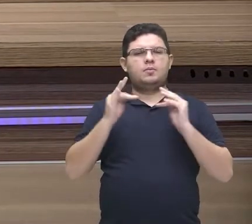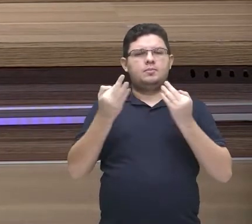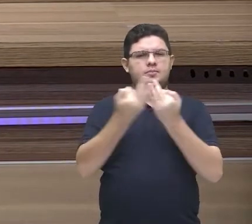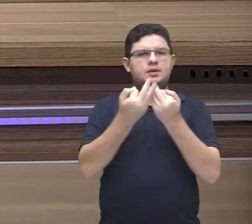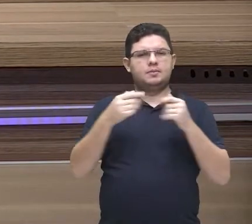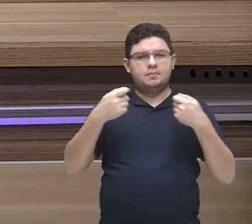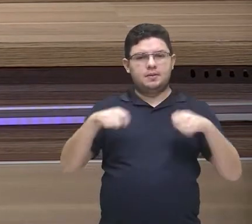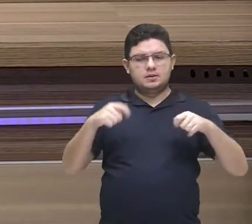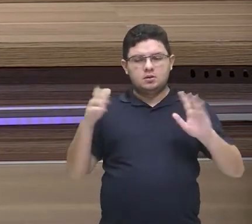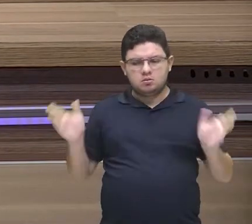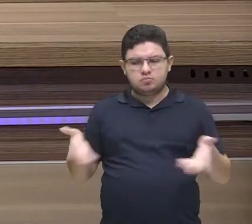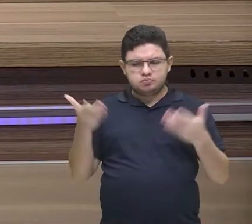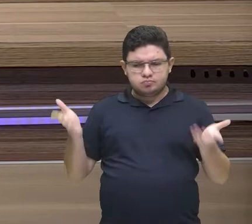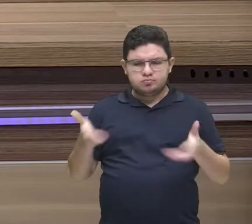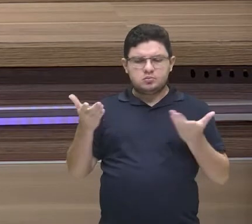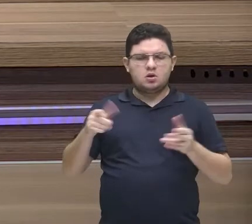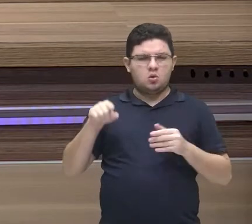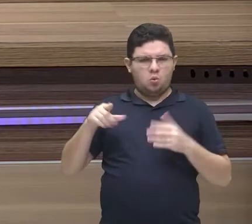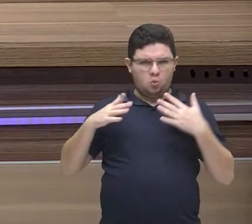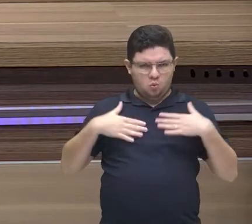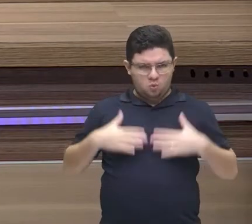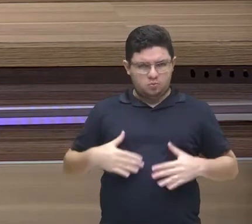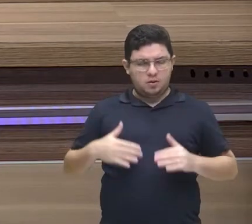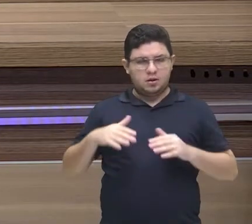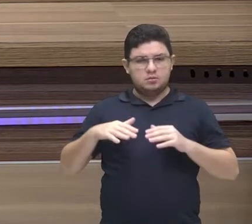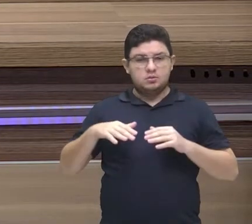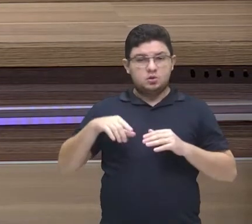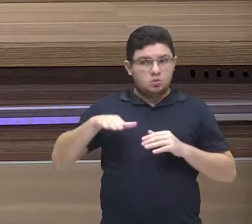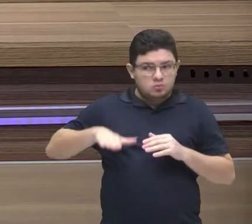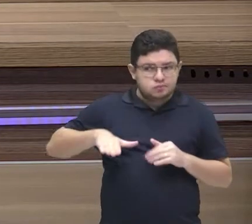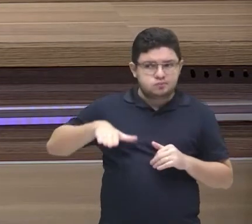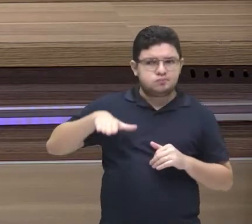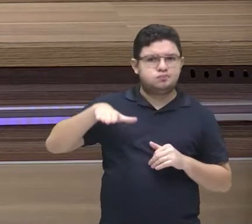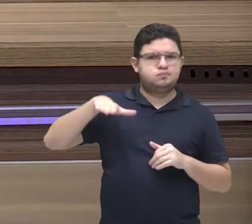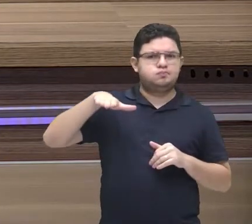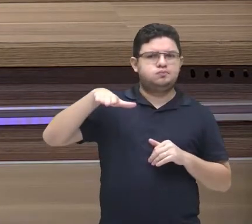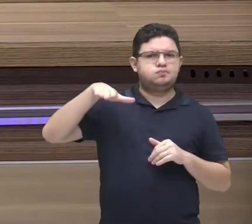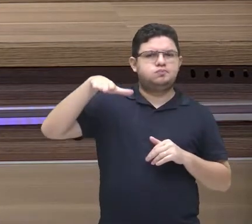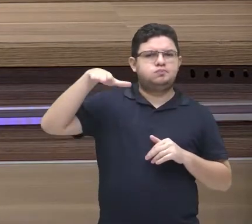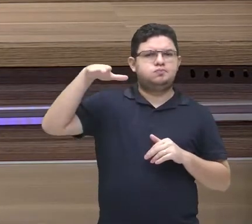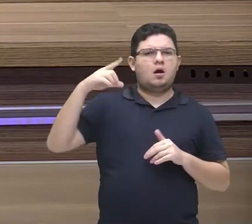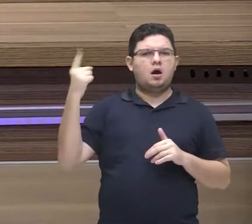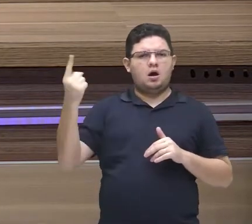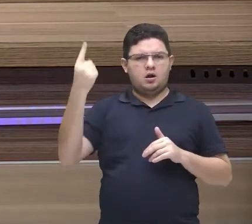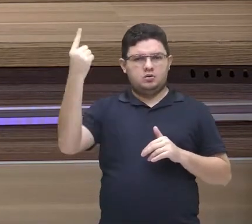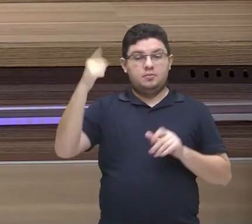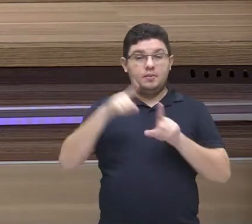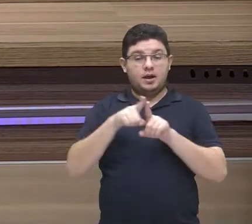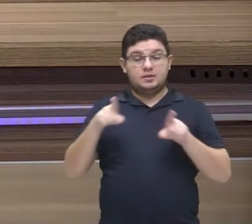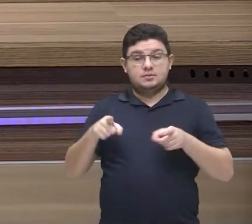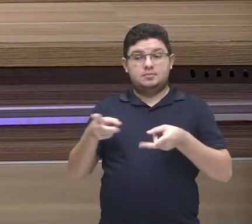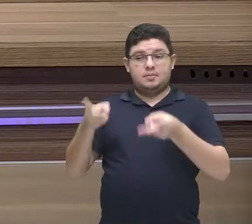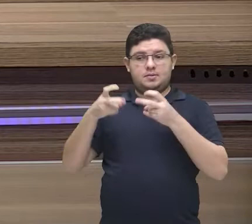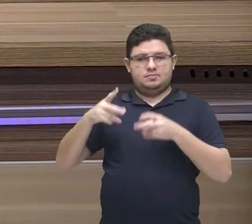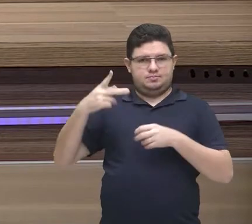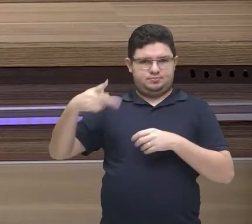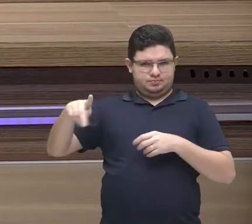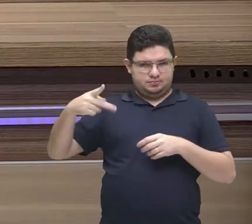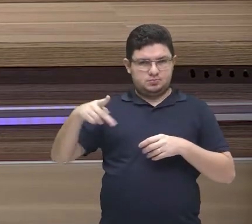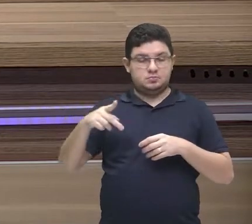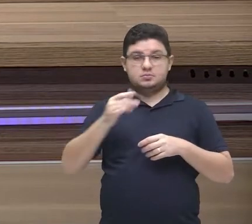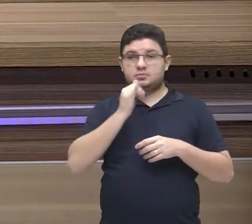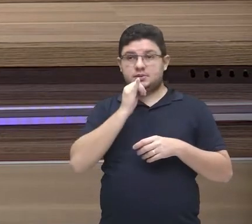estimulado fisicamente para que ele cresça. Mas ele se perceber é uma coisa comum, porque ele vai tomar banho. E o